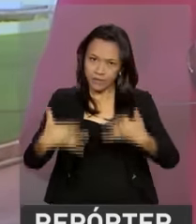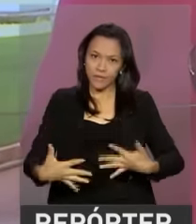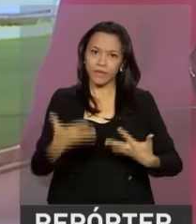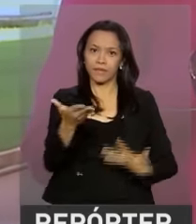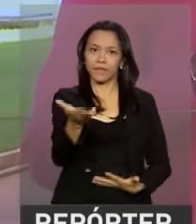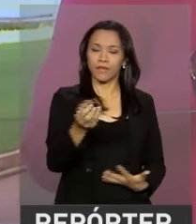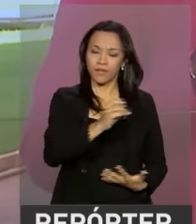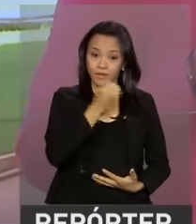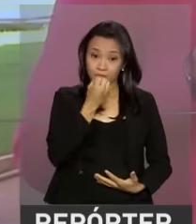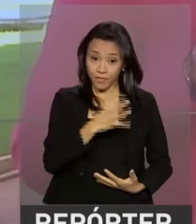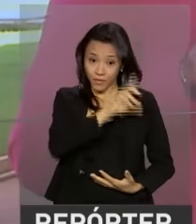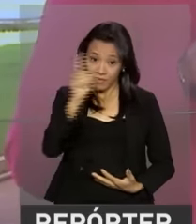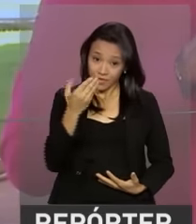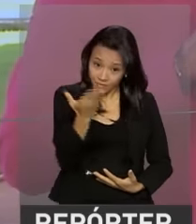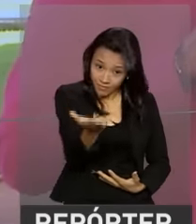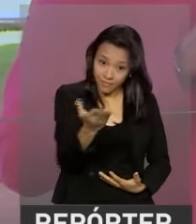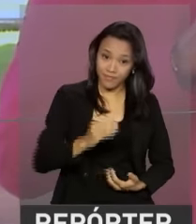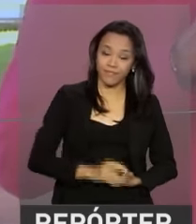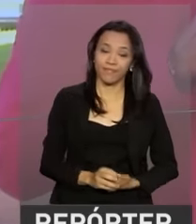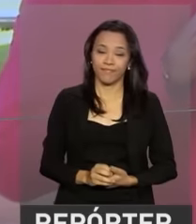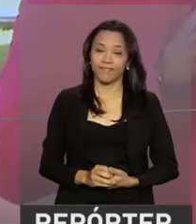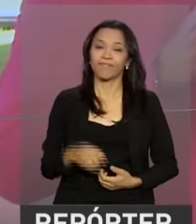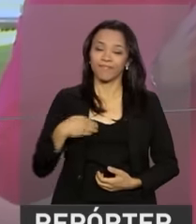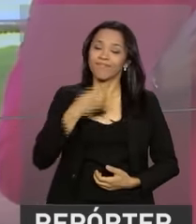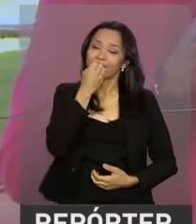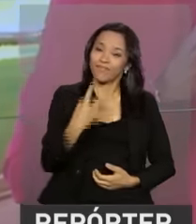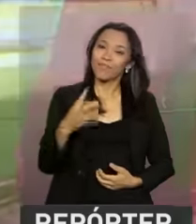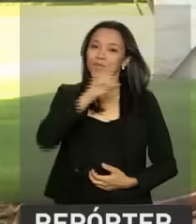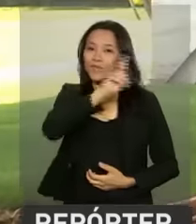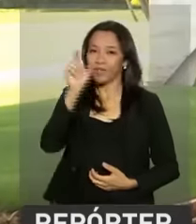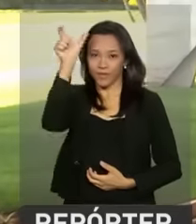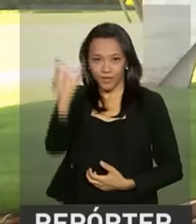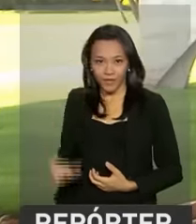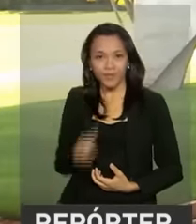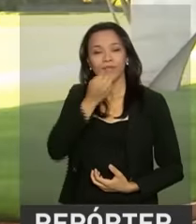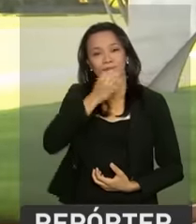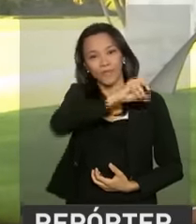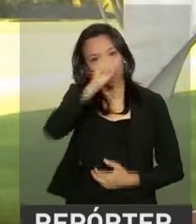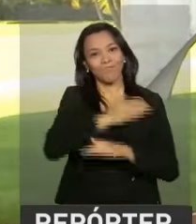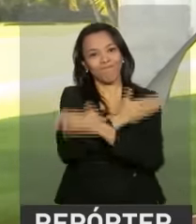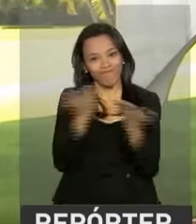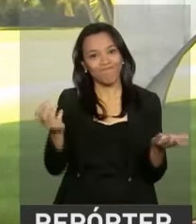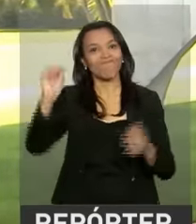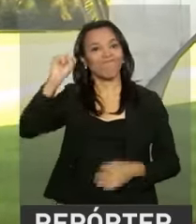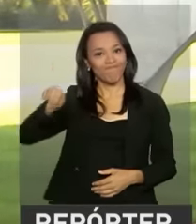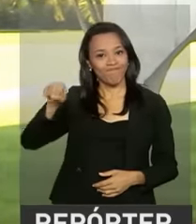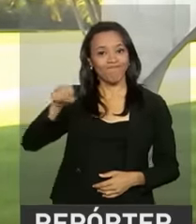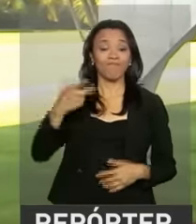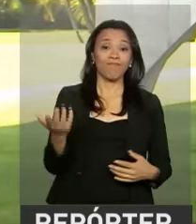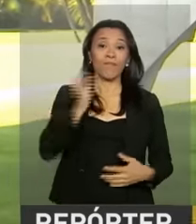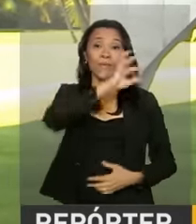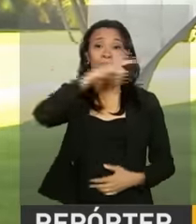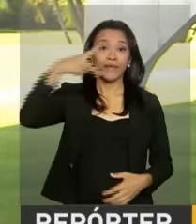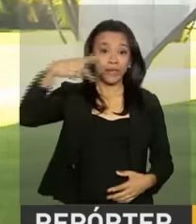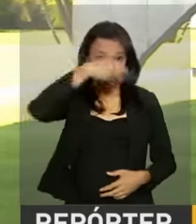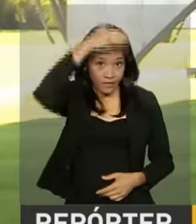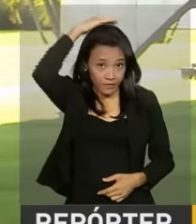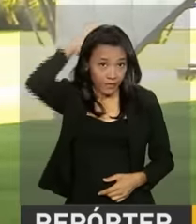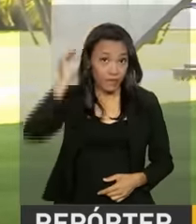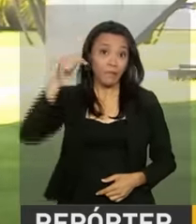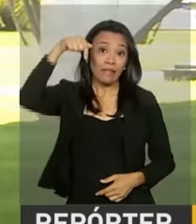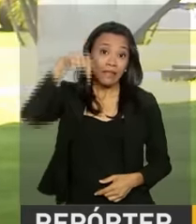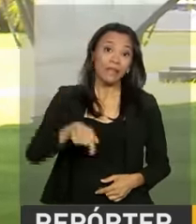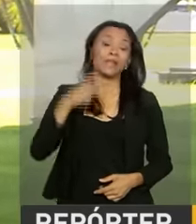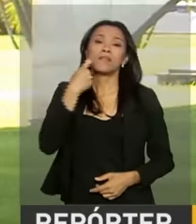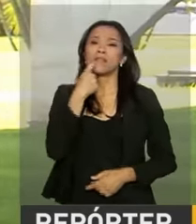Oi Mara bom dia para você Bom dia Renata Bom dia a todos É isso mesmo Renata o presidente Michel Temer faz nesta